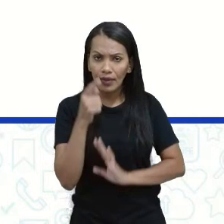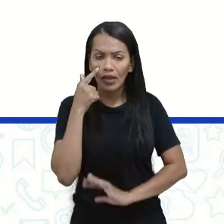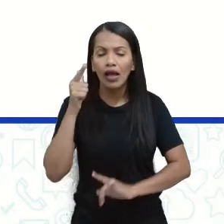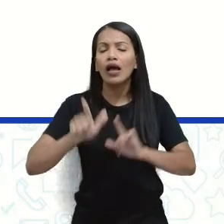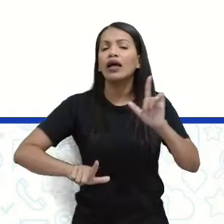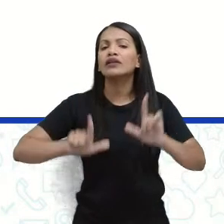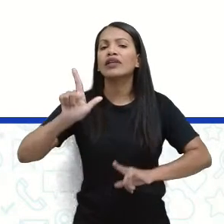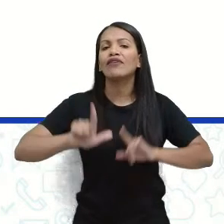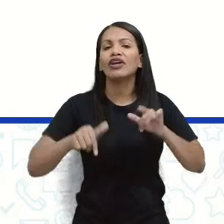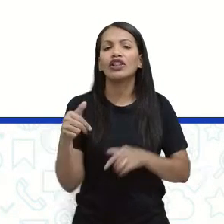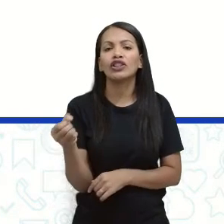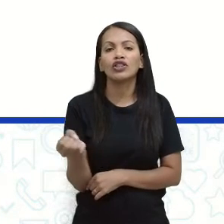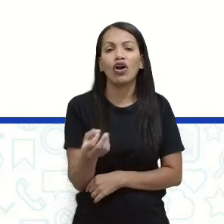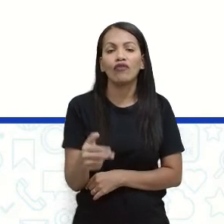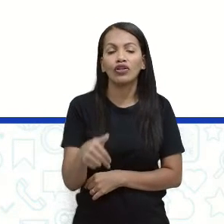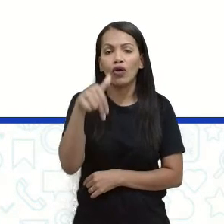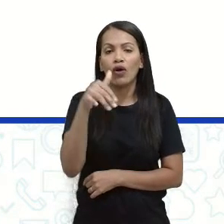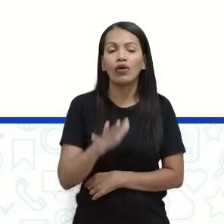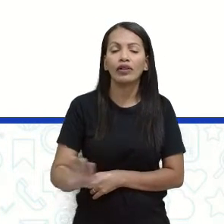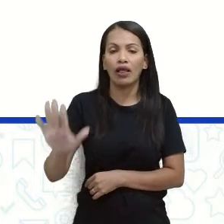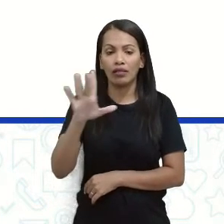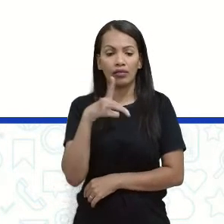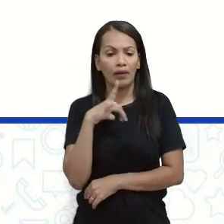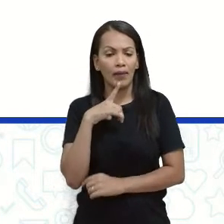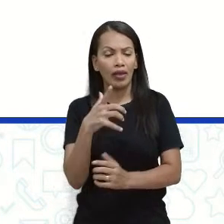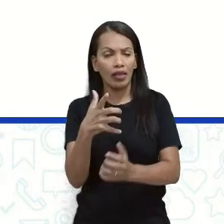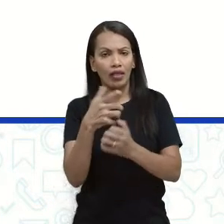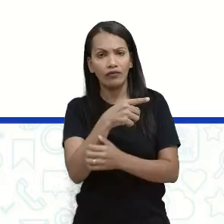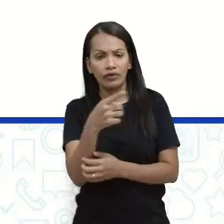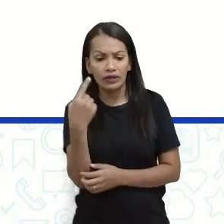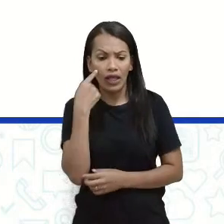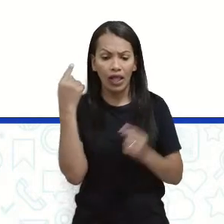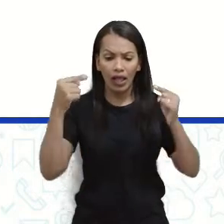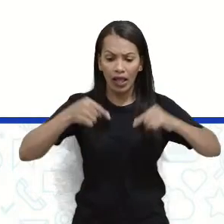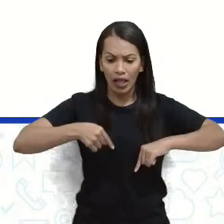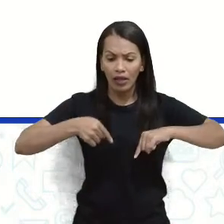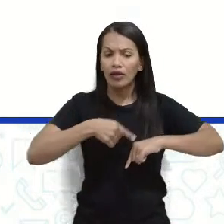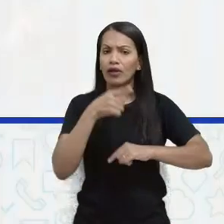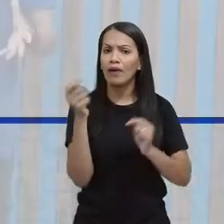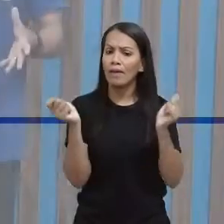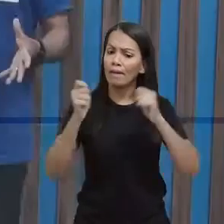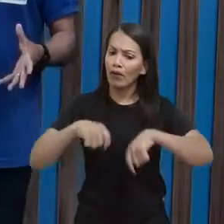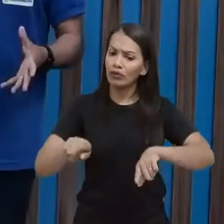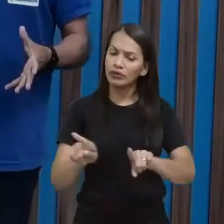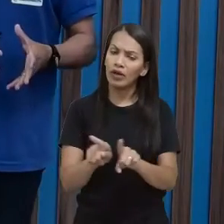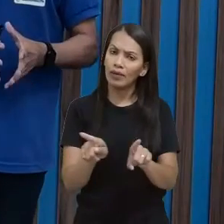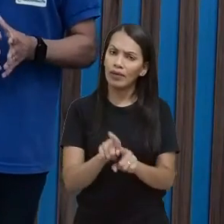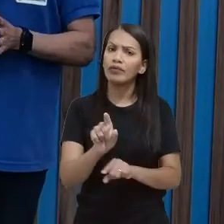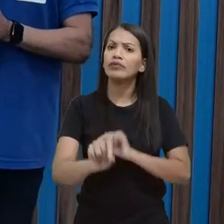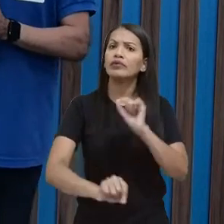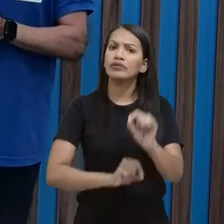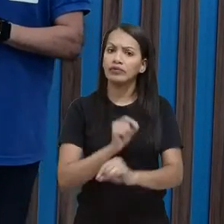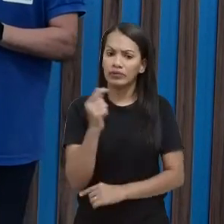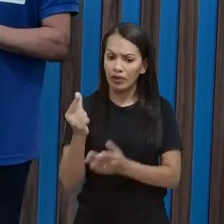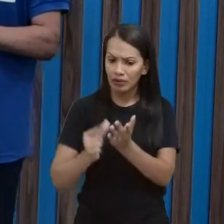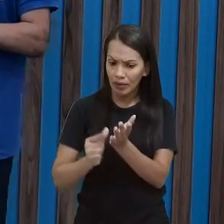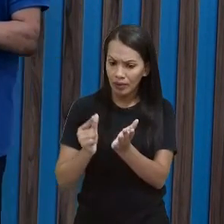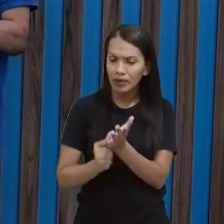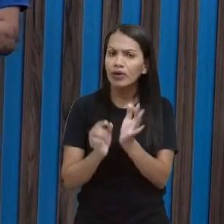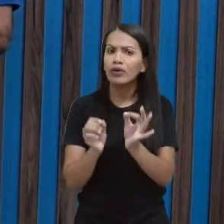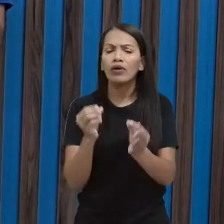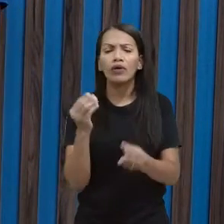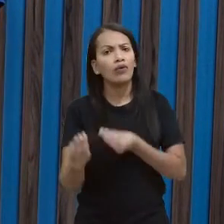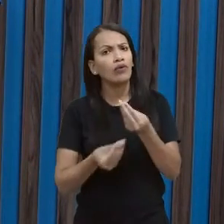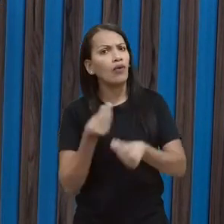Nova Nordeste. Também eu queria que você estivesse conosco nesse momento, e você ainda pode, nesse momento, estar no aplicativo. Como